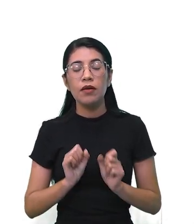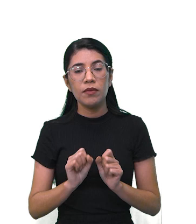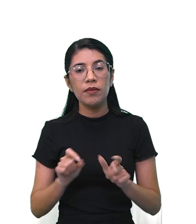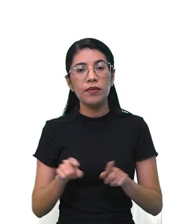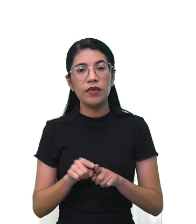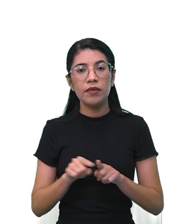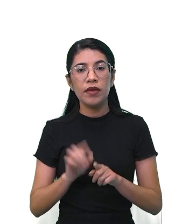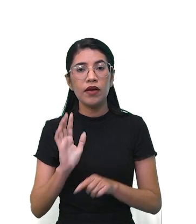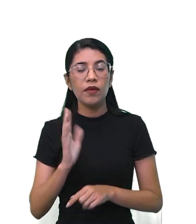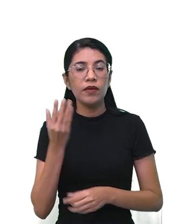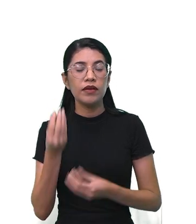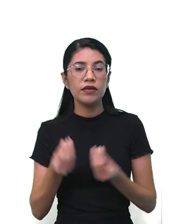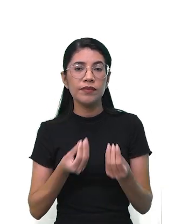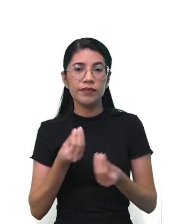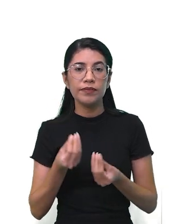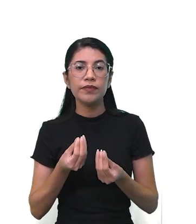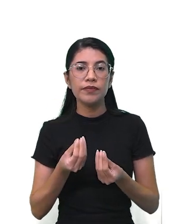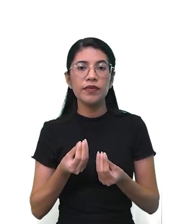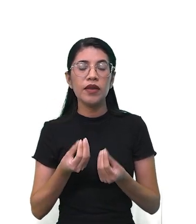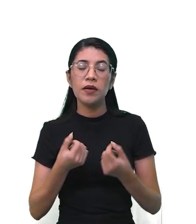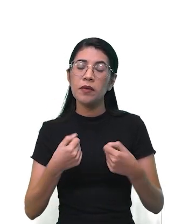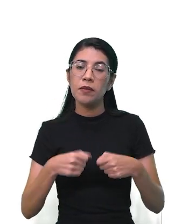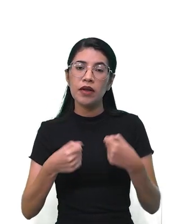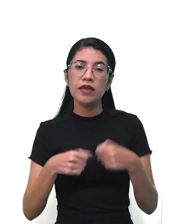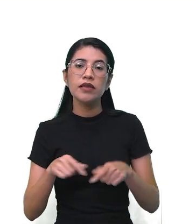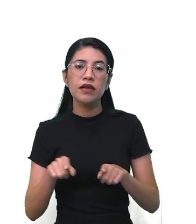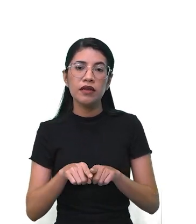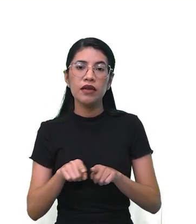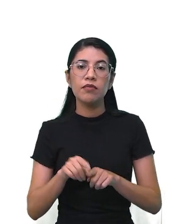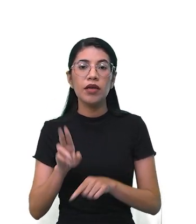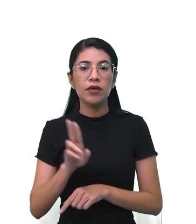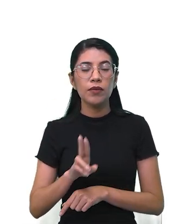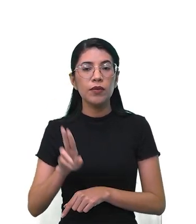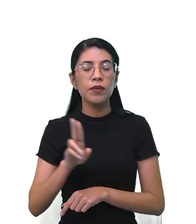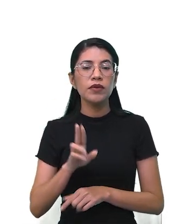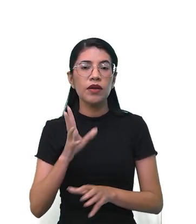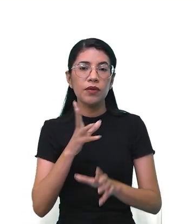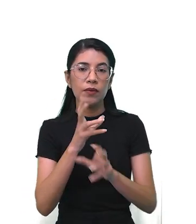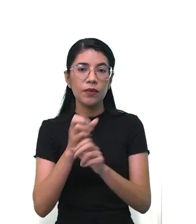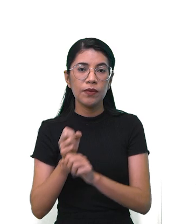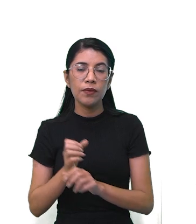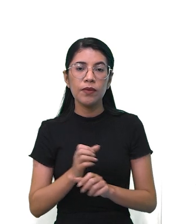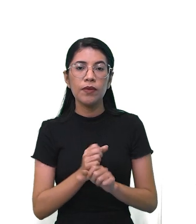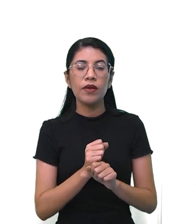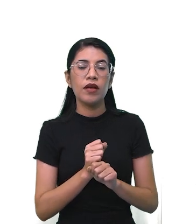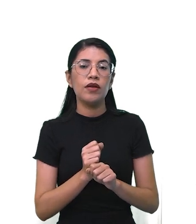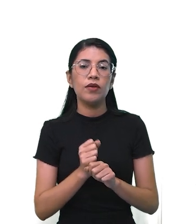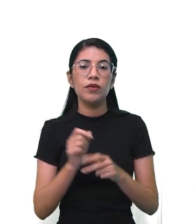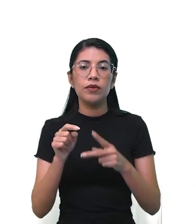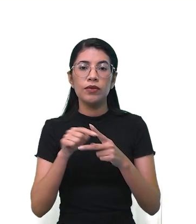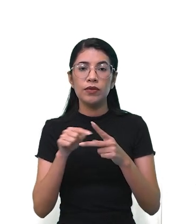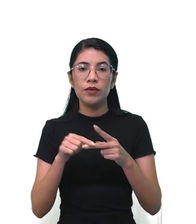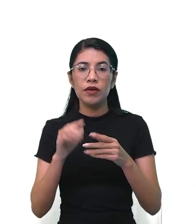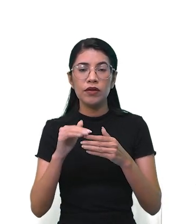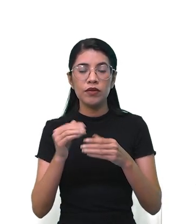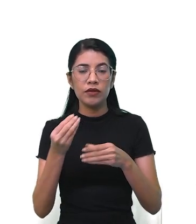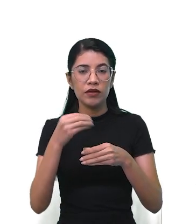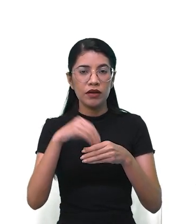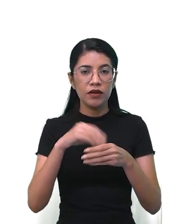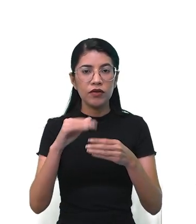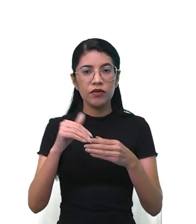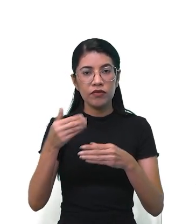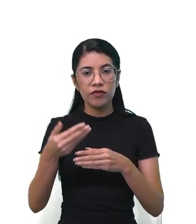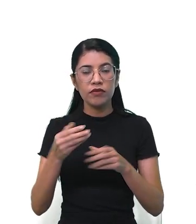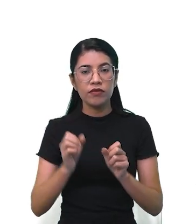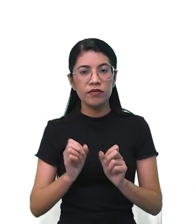acontecer de você precisar também calcular o valor desses ângulos, dos ângulos